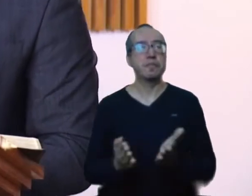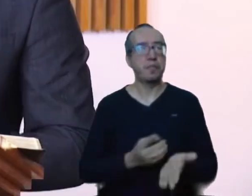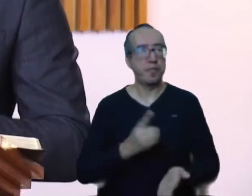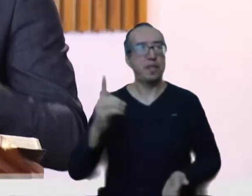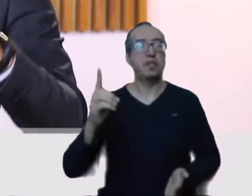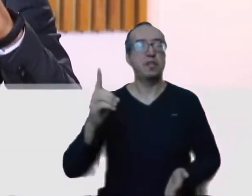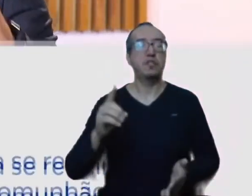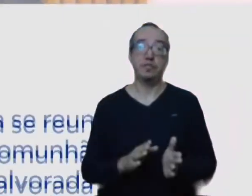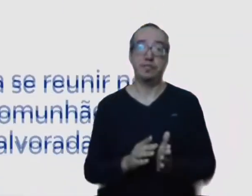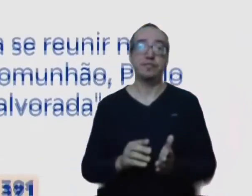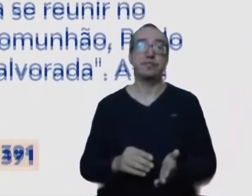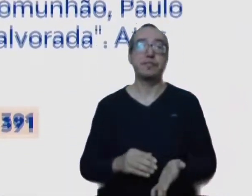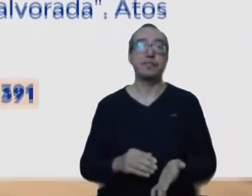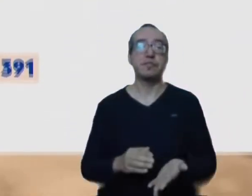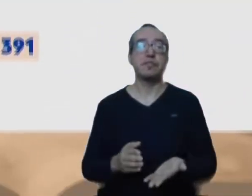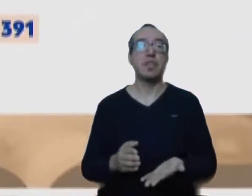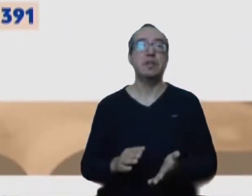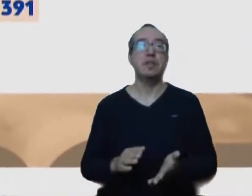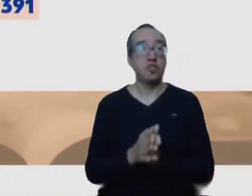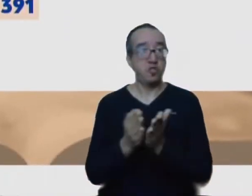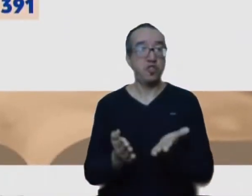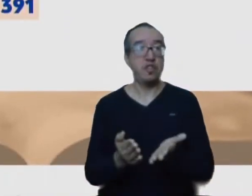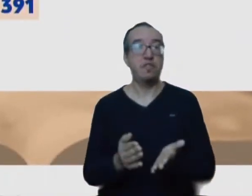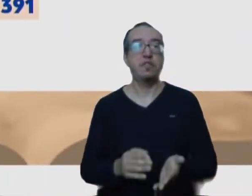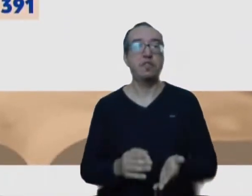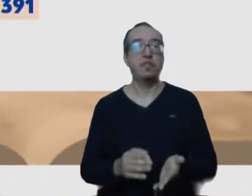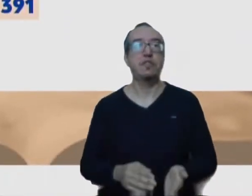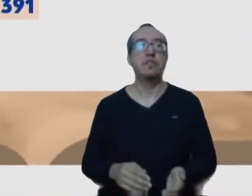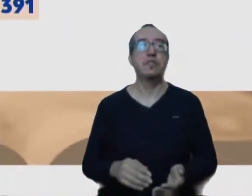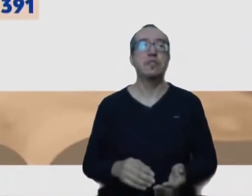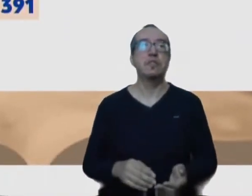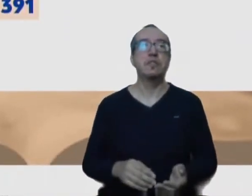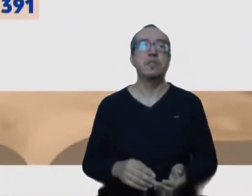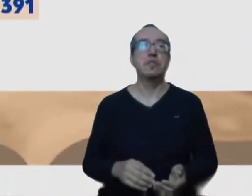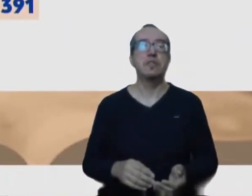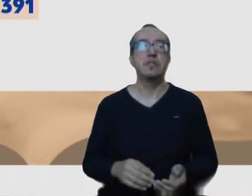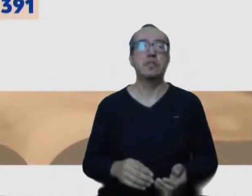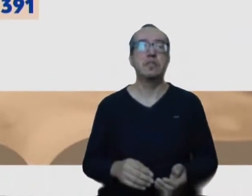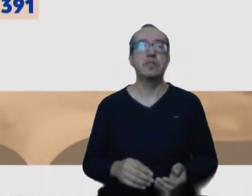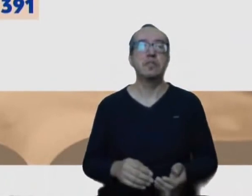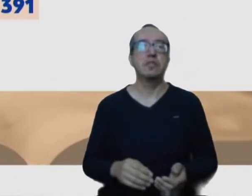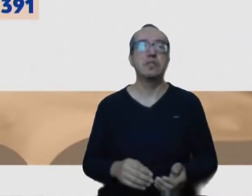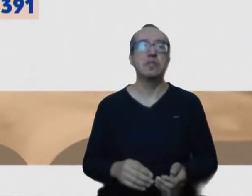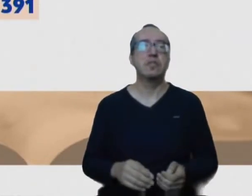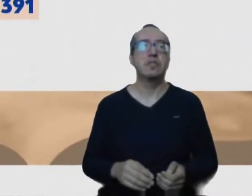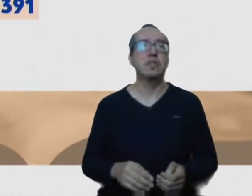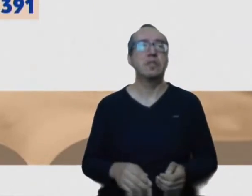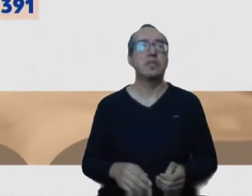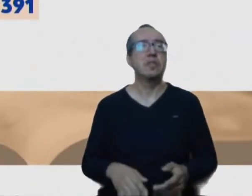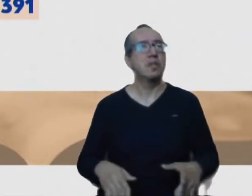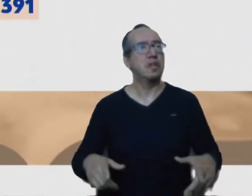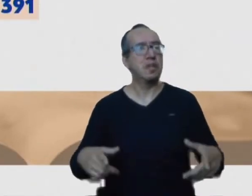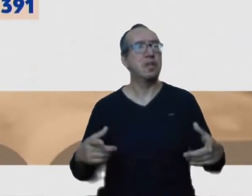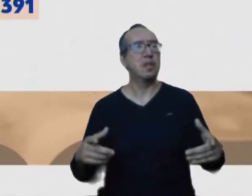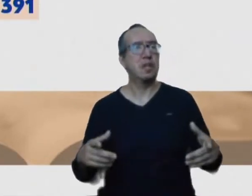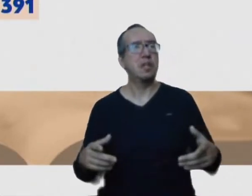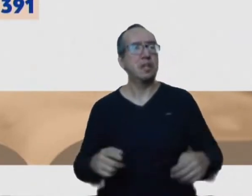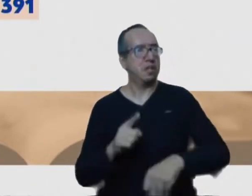assim: no momento, tudo era alarme e confusão. O jovem